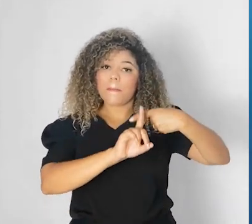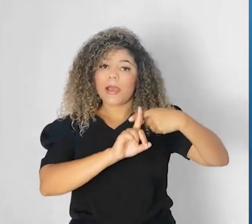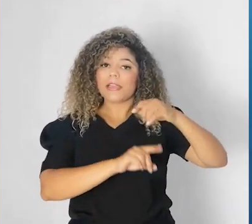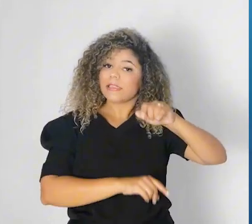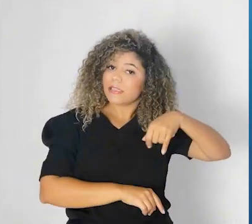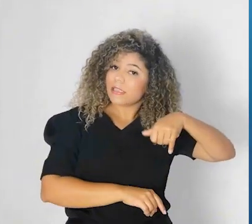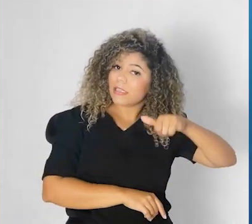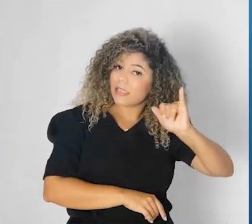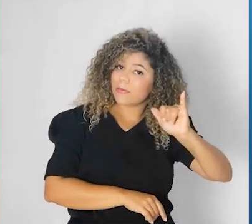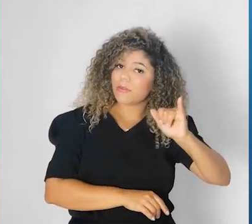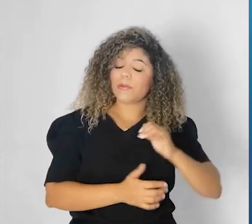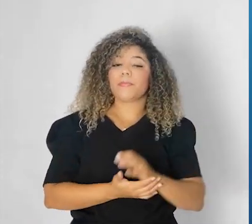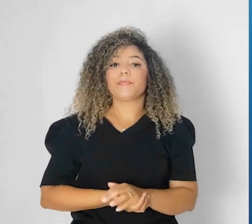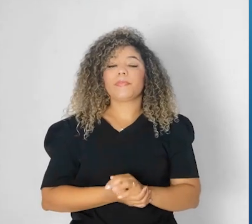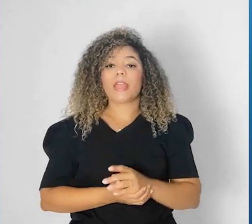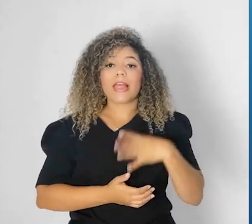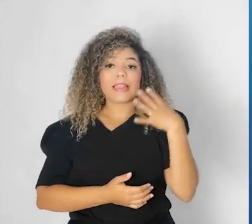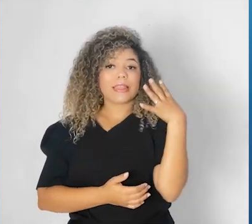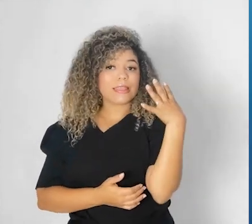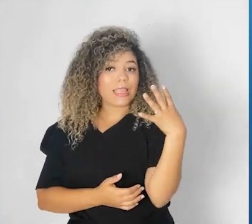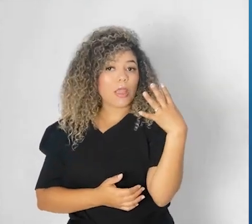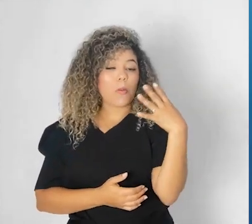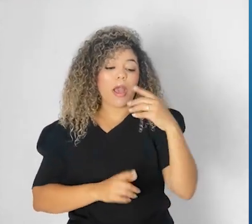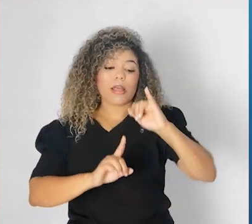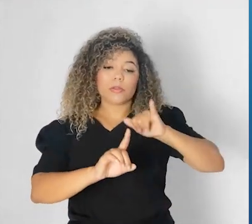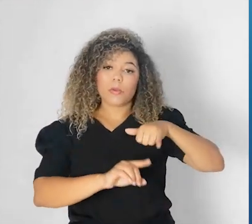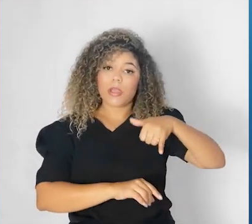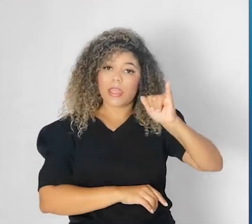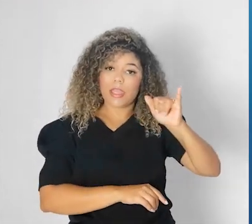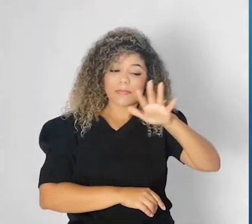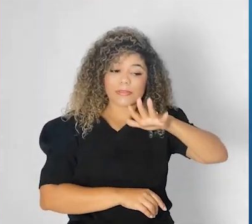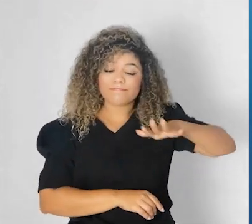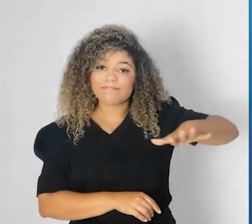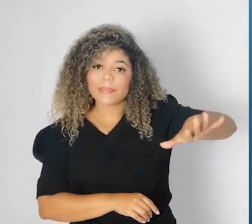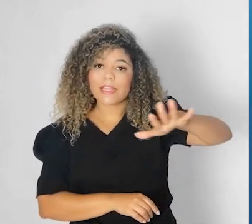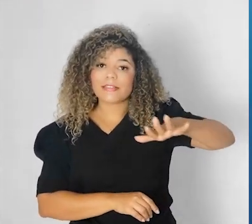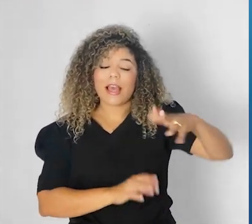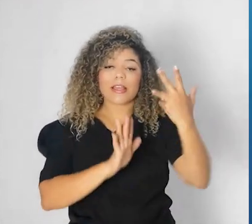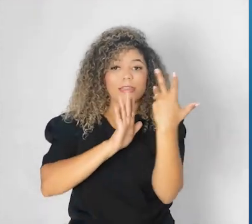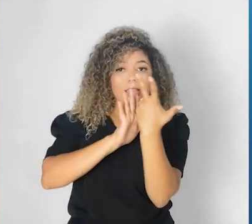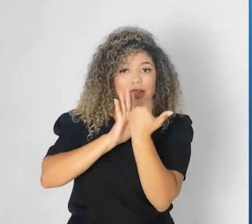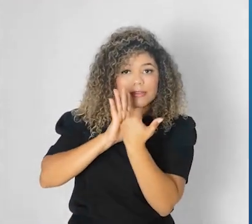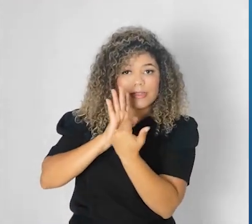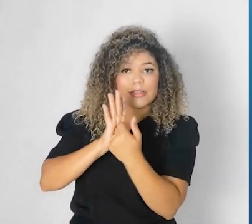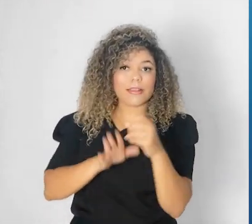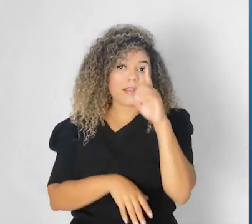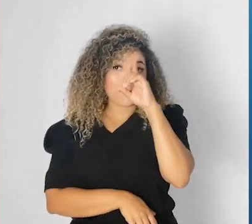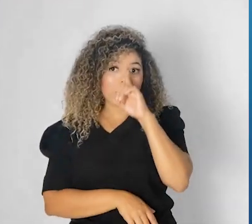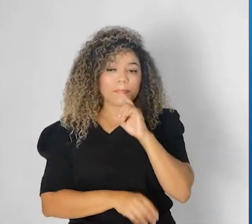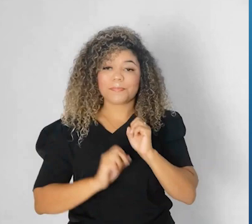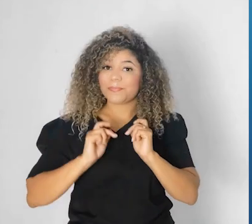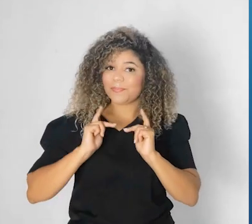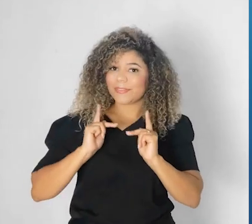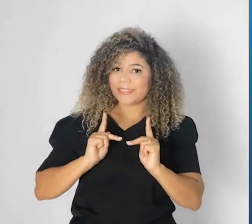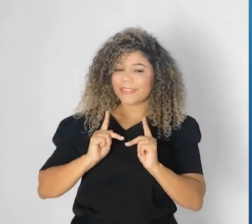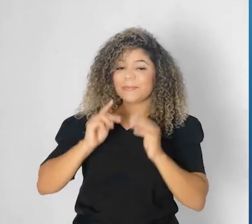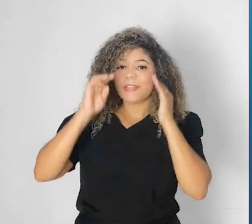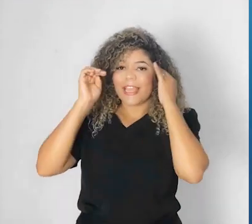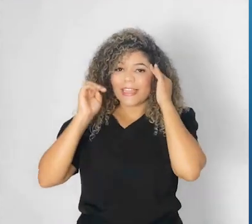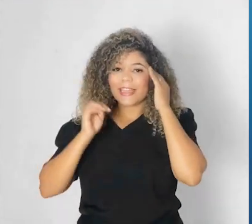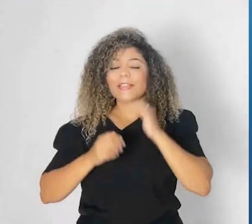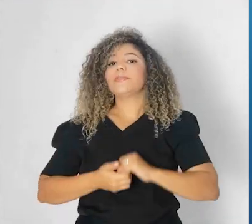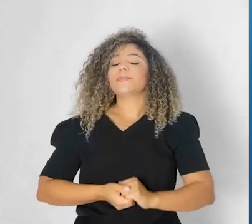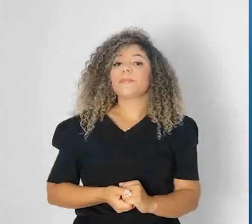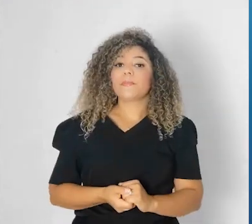y. Nós temos 4y aí para o perímetro dessa outra figura em amarelo, beleza? Entendido aí esse